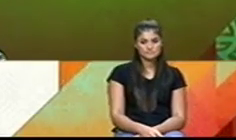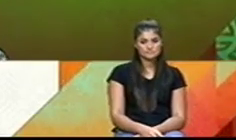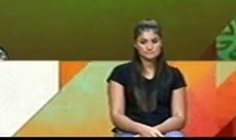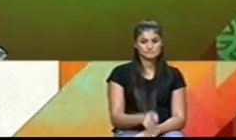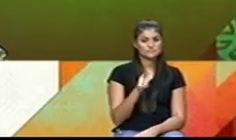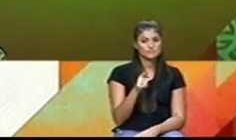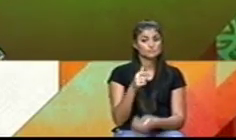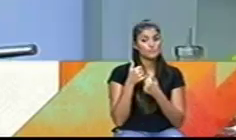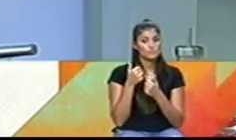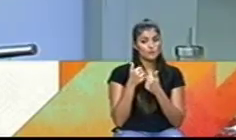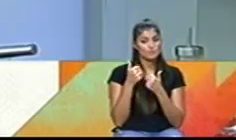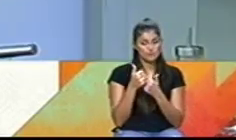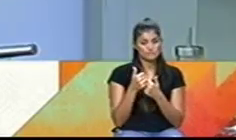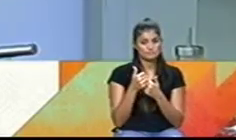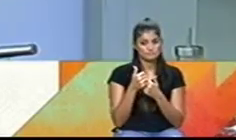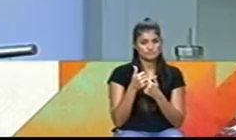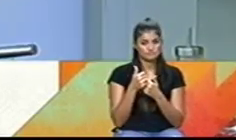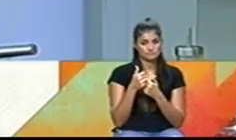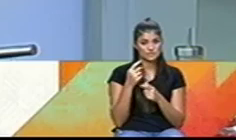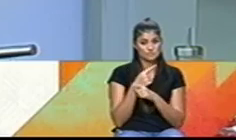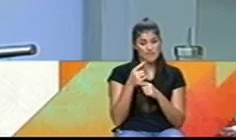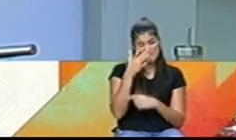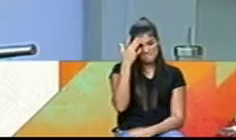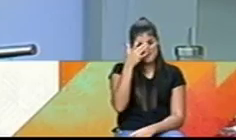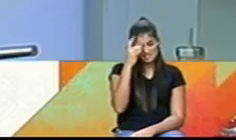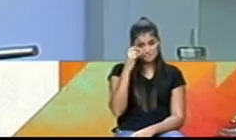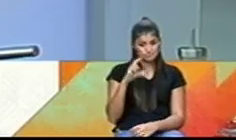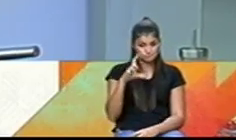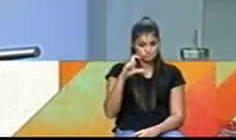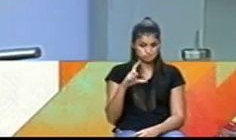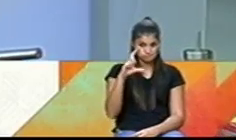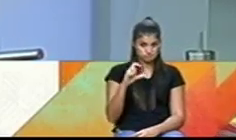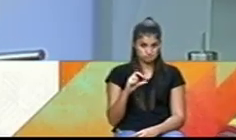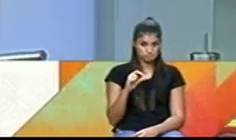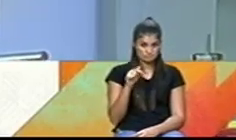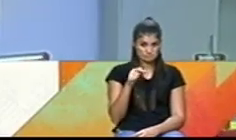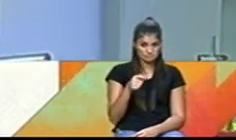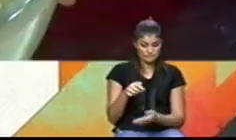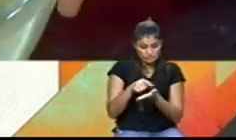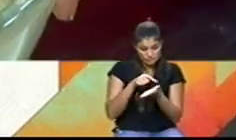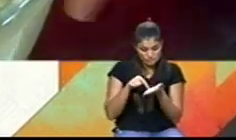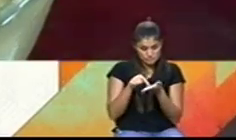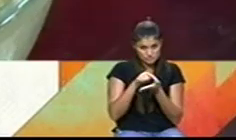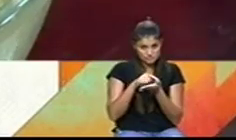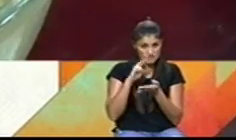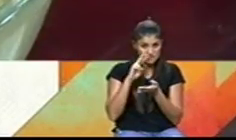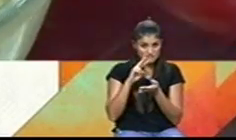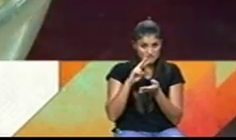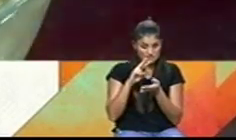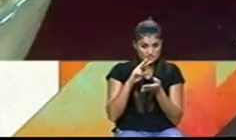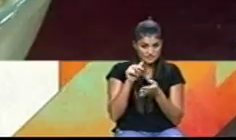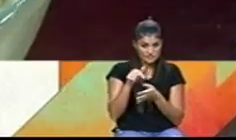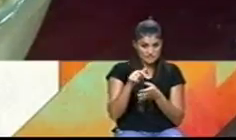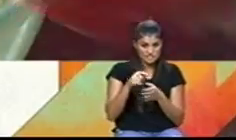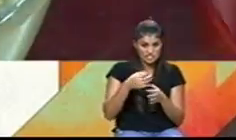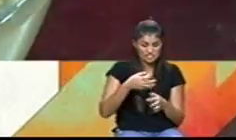ser muito úteis, porque acaba por ser mais fácil medir utilizando esses medidores do que ter que estar a ver na chávena, dividi-la em 4